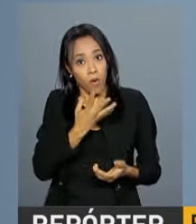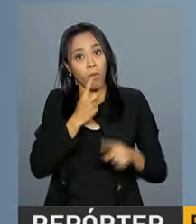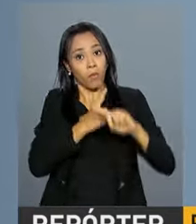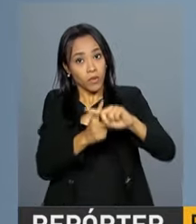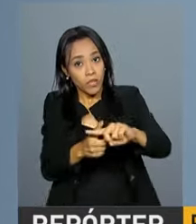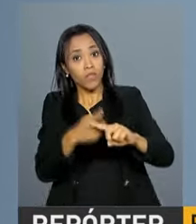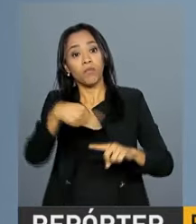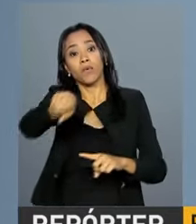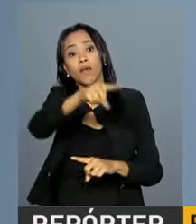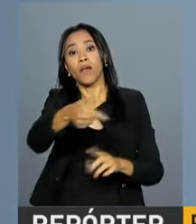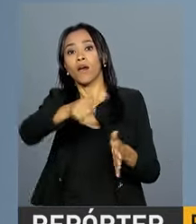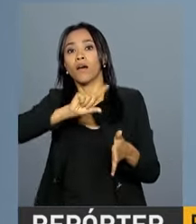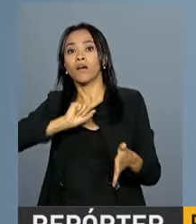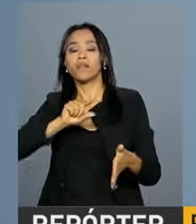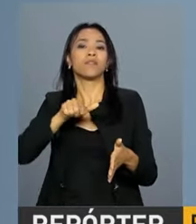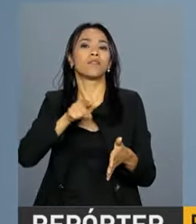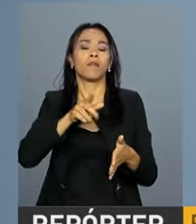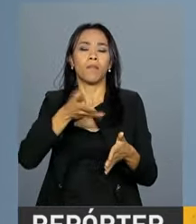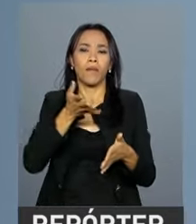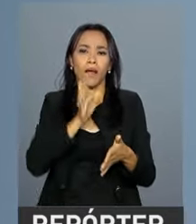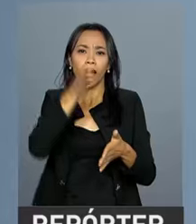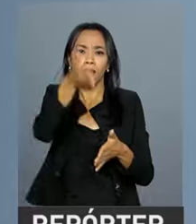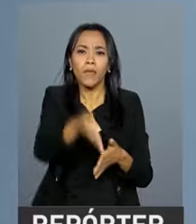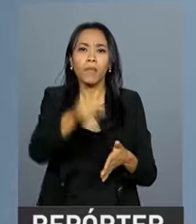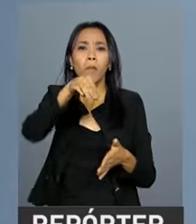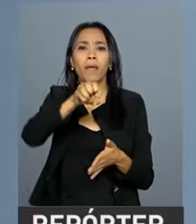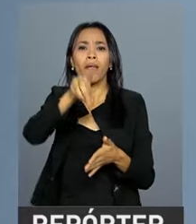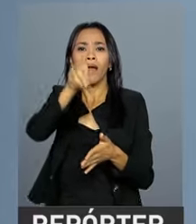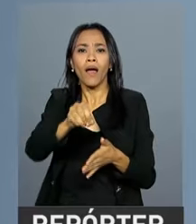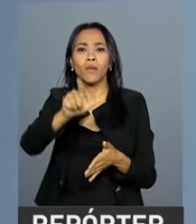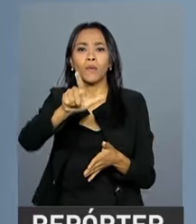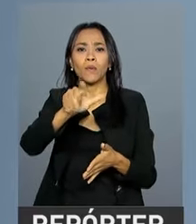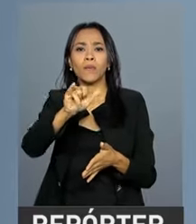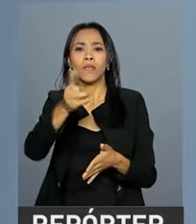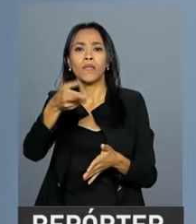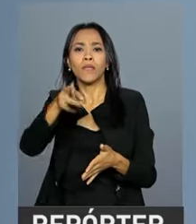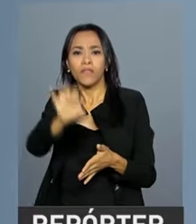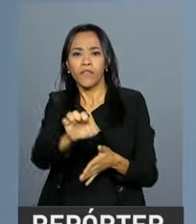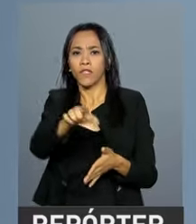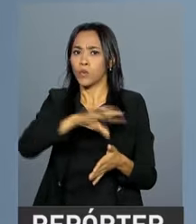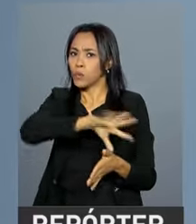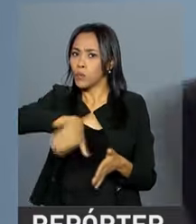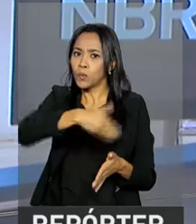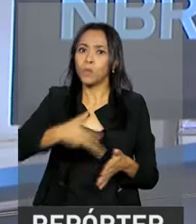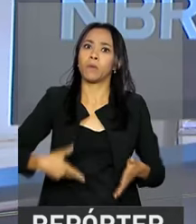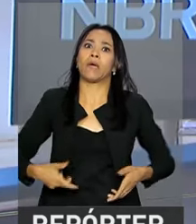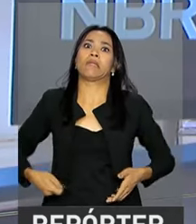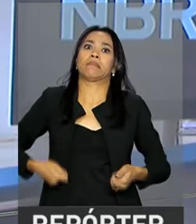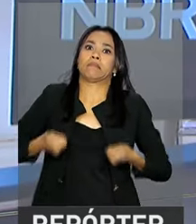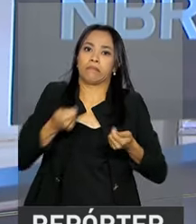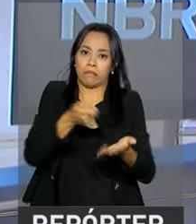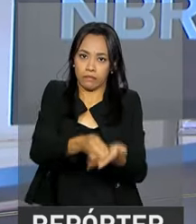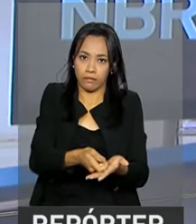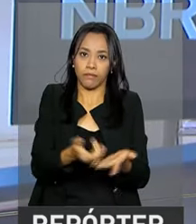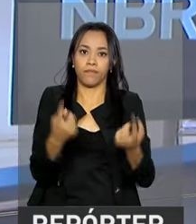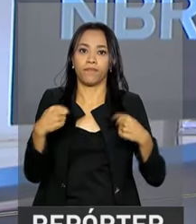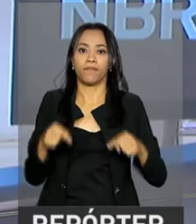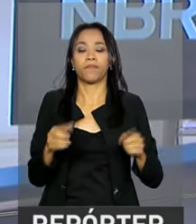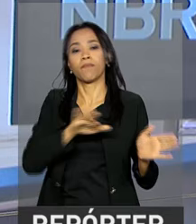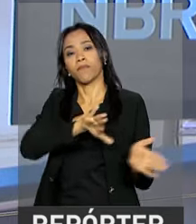porque o consumidor antes para ir para o mercado livre teria que arcar com o custo da medição a